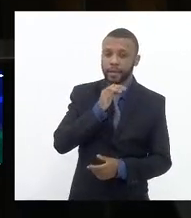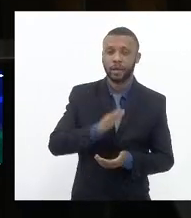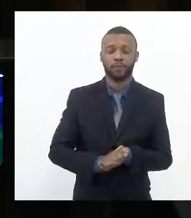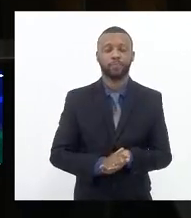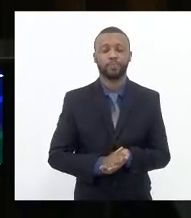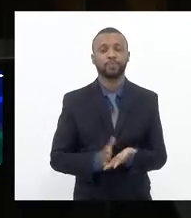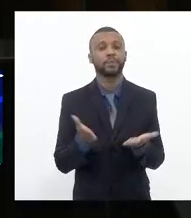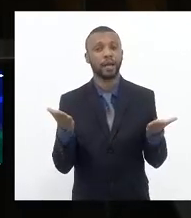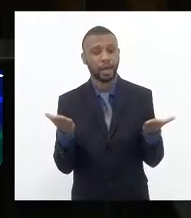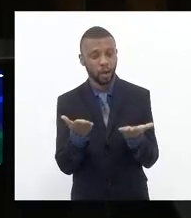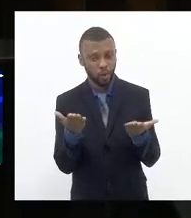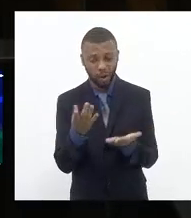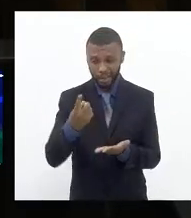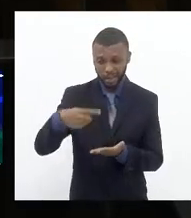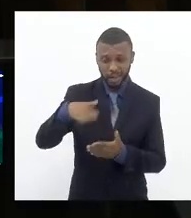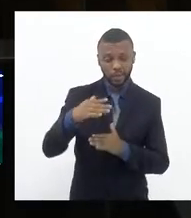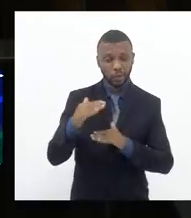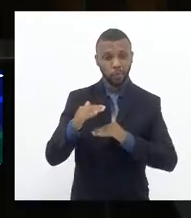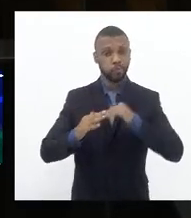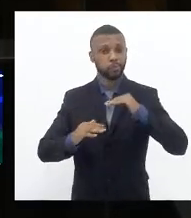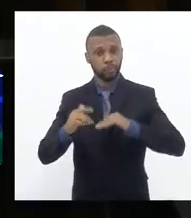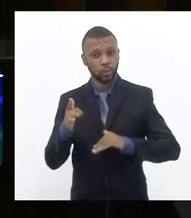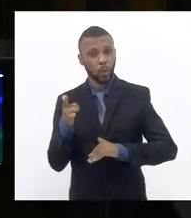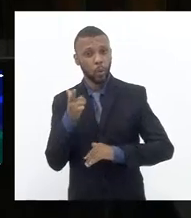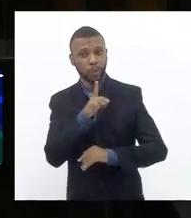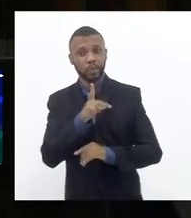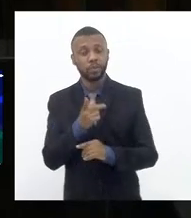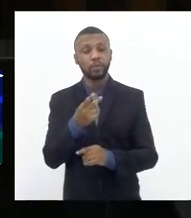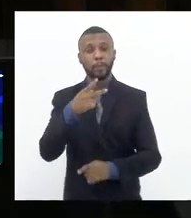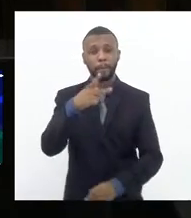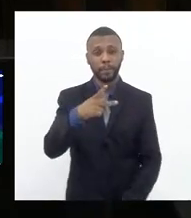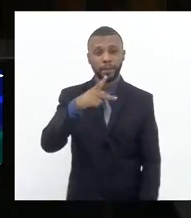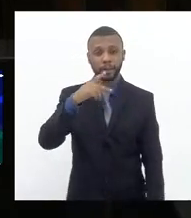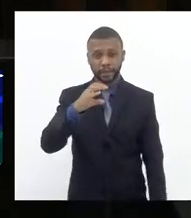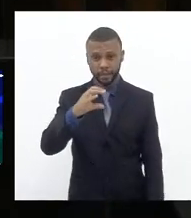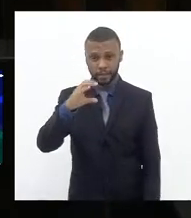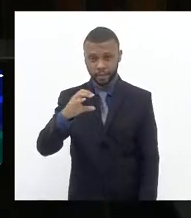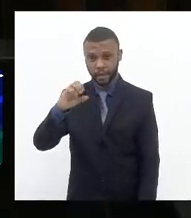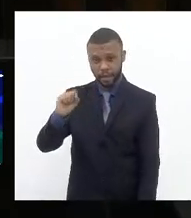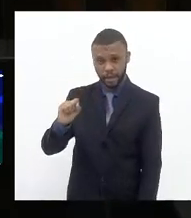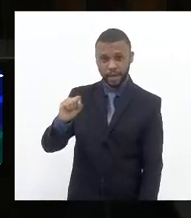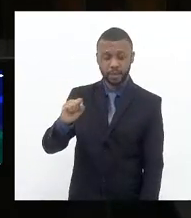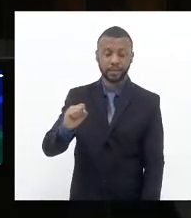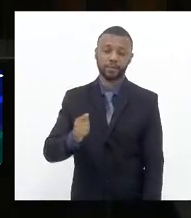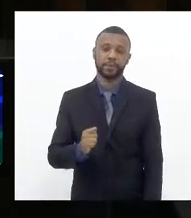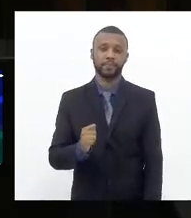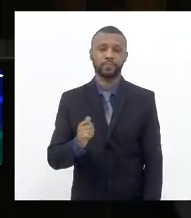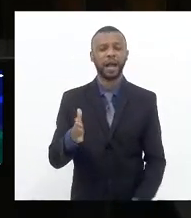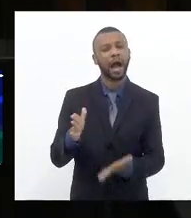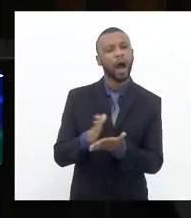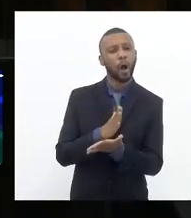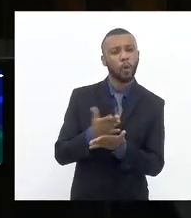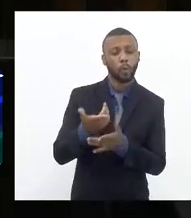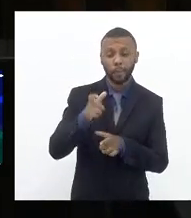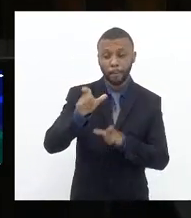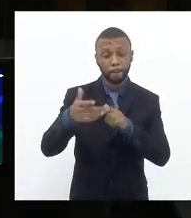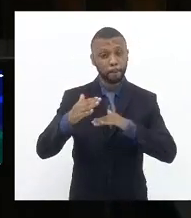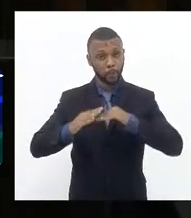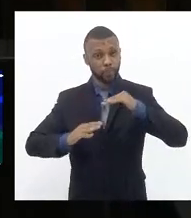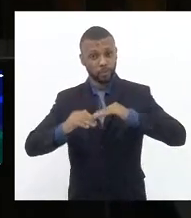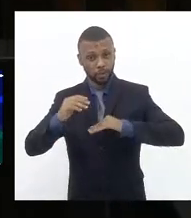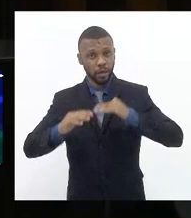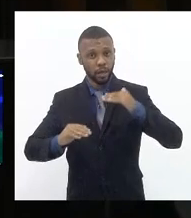conseguindo conquistar o seu PCCS. Alguns deles estão há